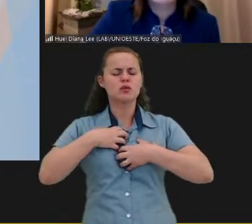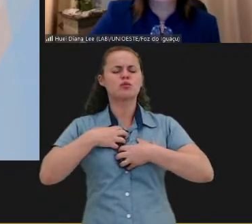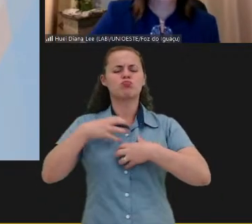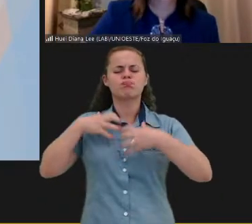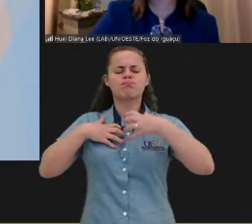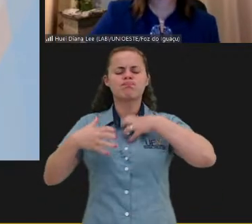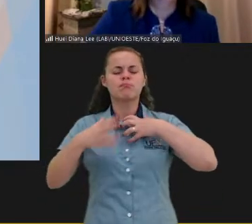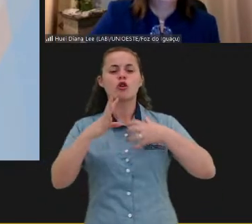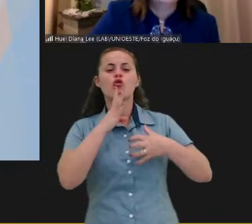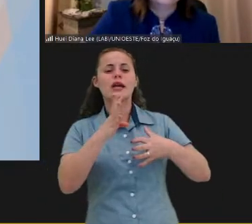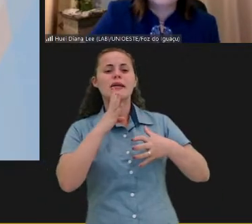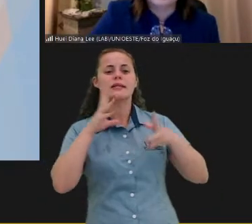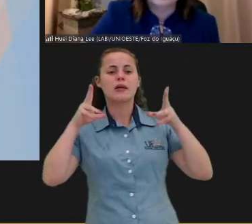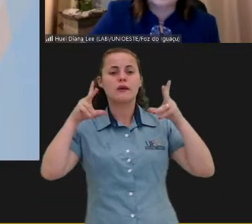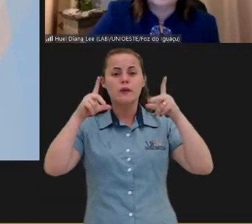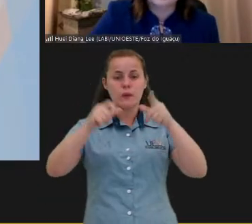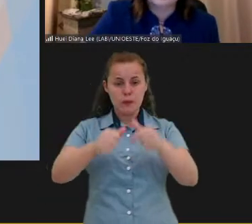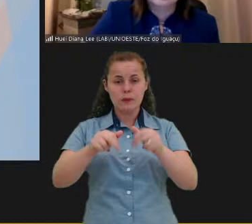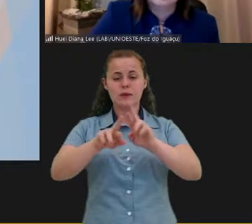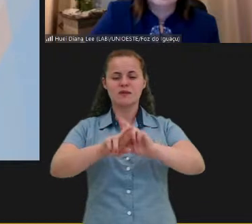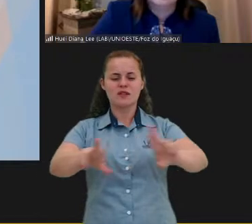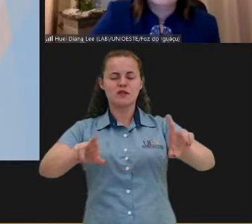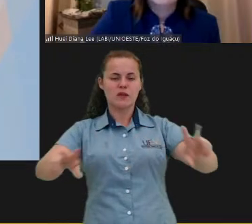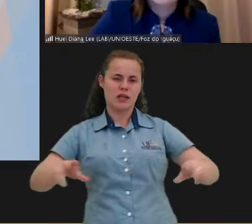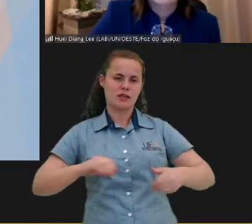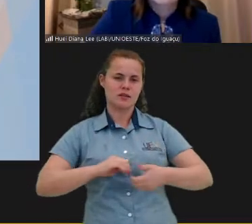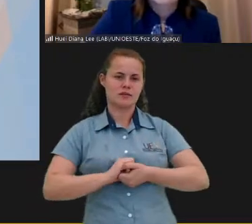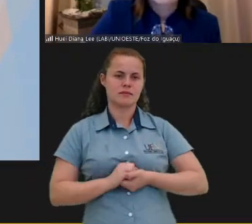e traz à tona muitas diferenças.